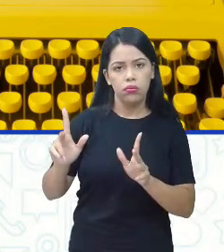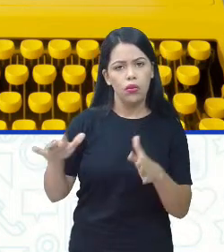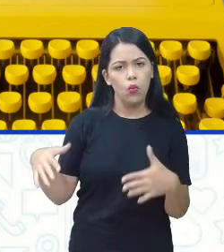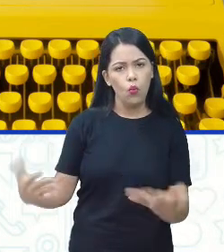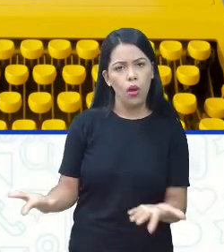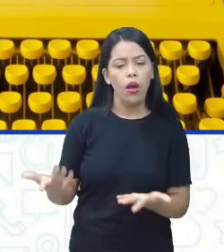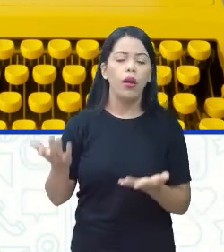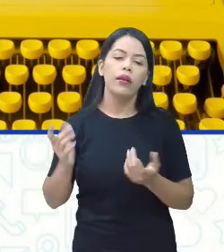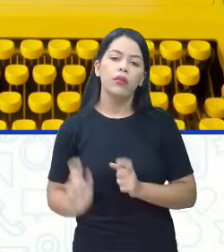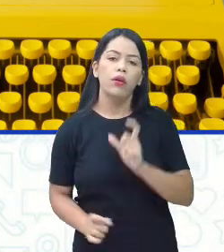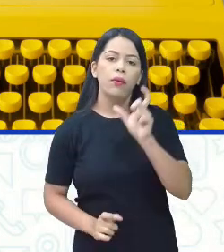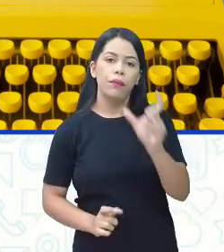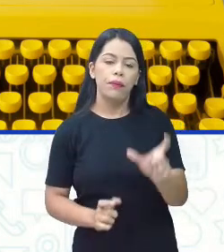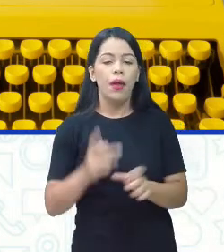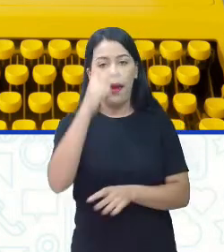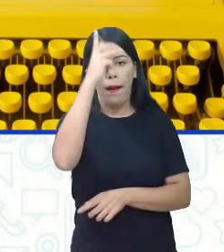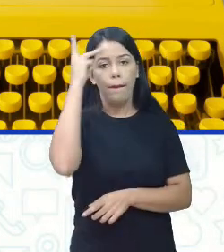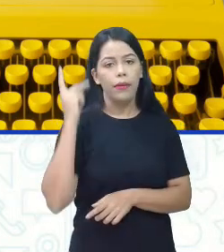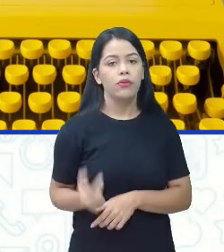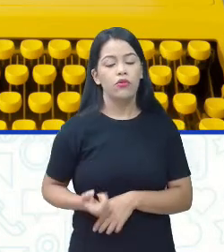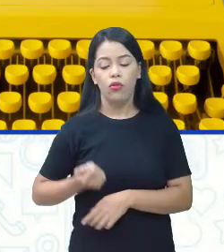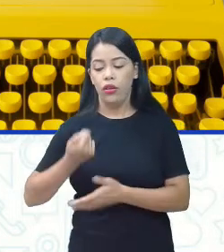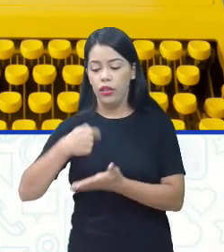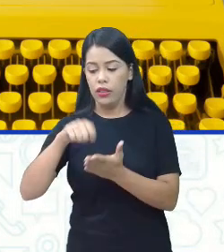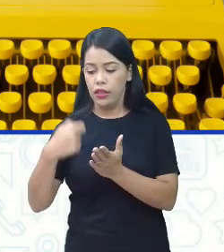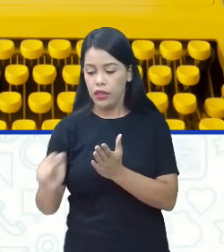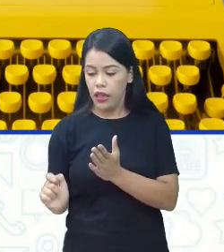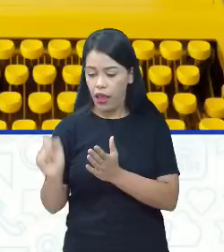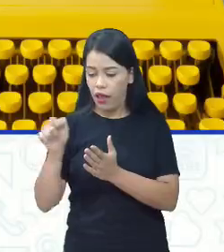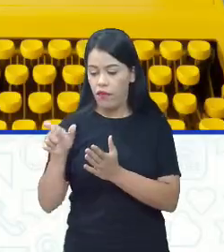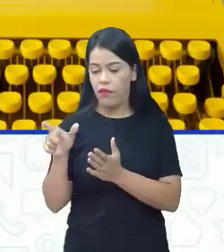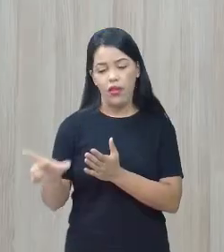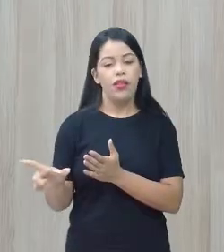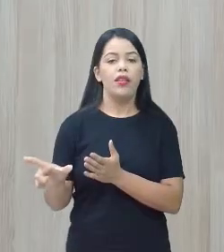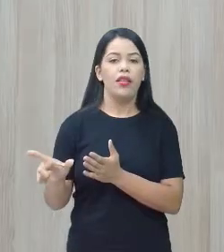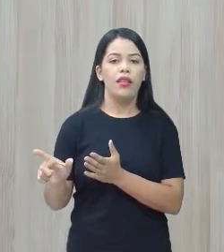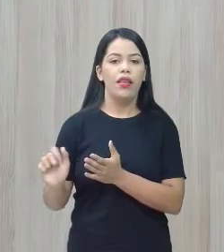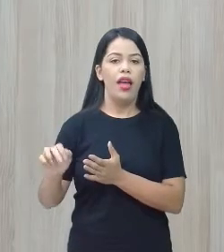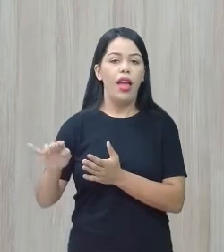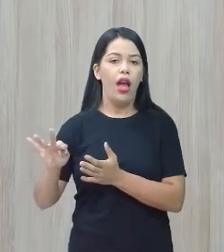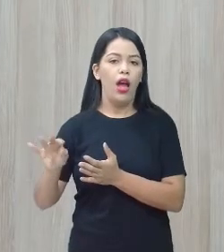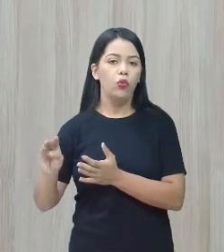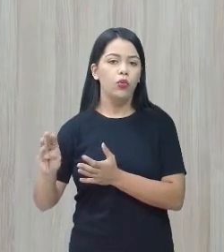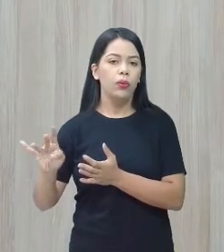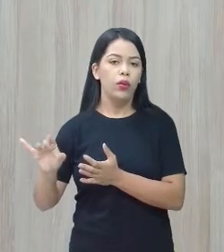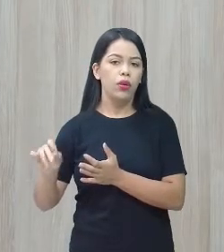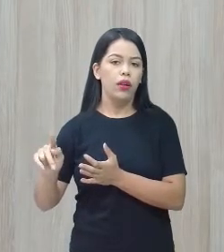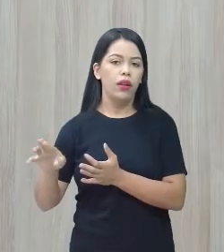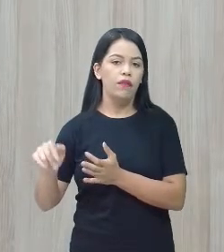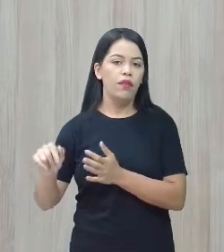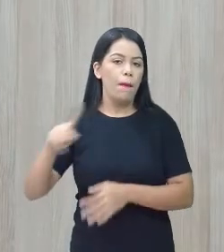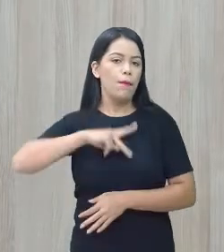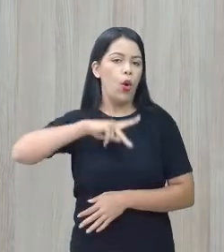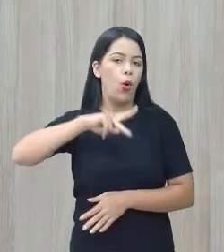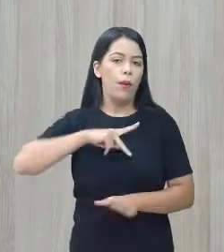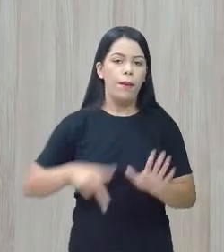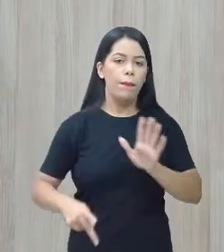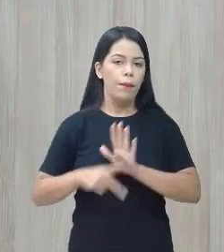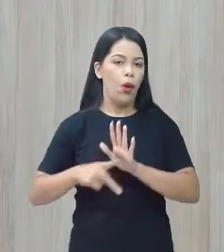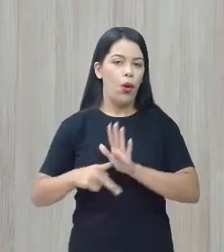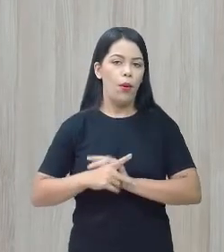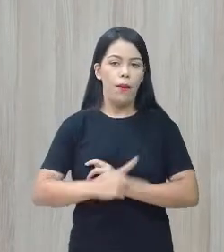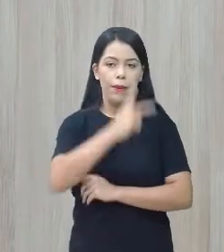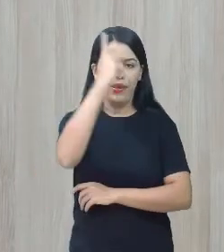quem escreve a autobiografia é a própria pessoa biografada. Então, a gente tem, na verdade, um